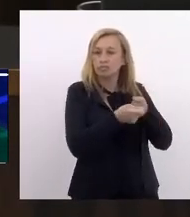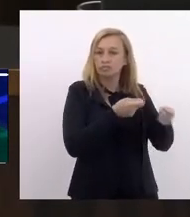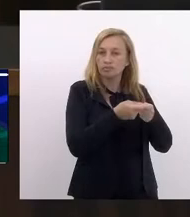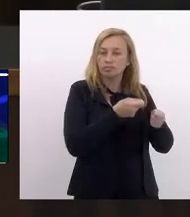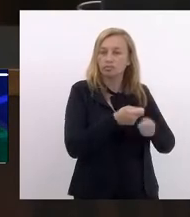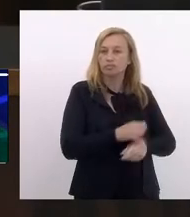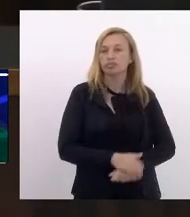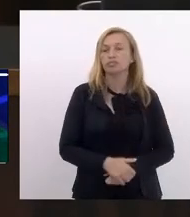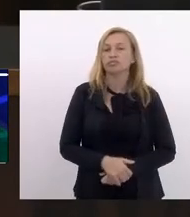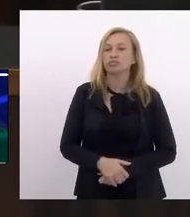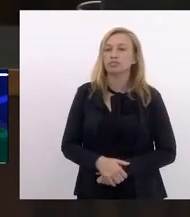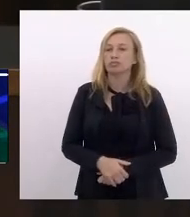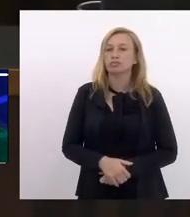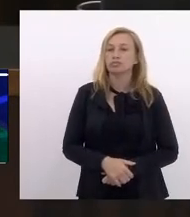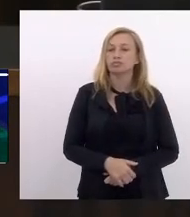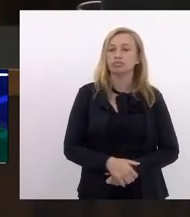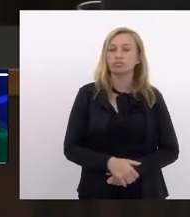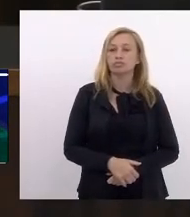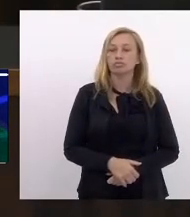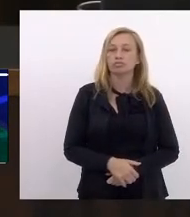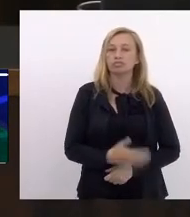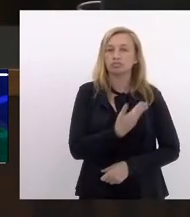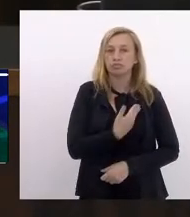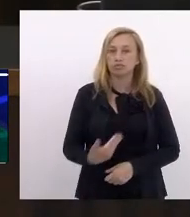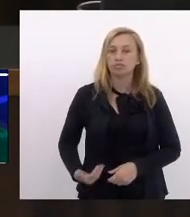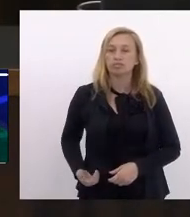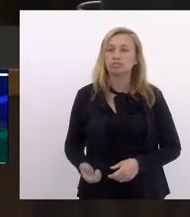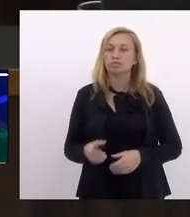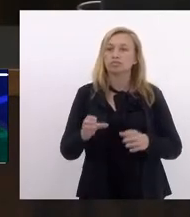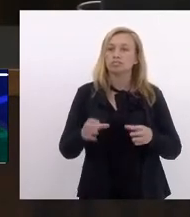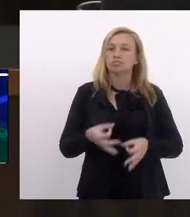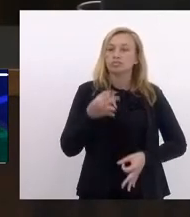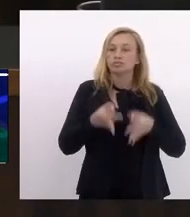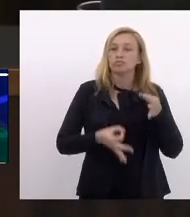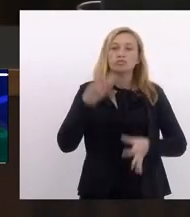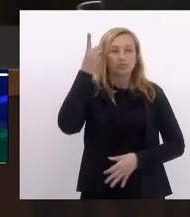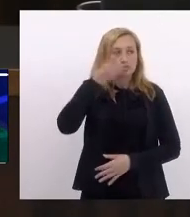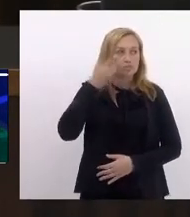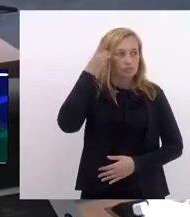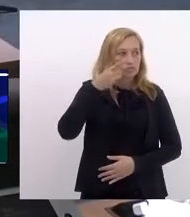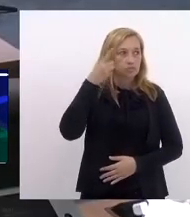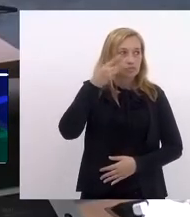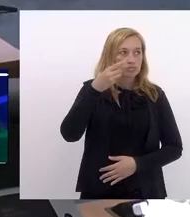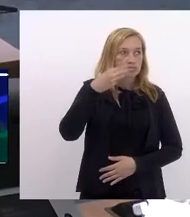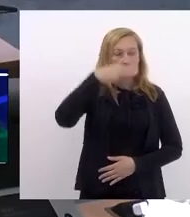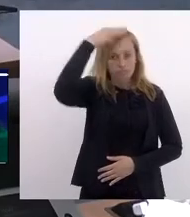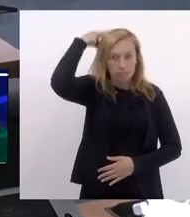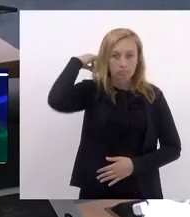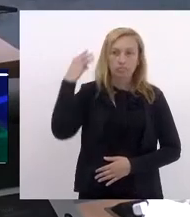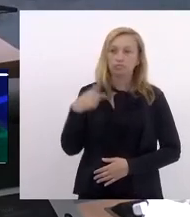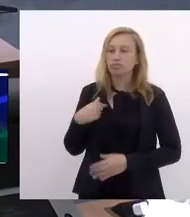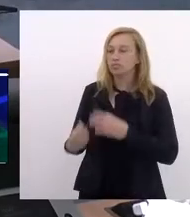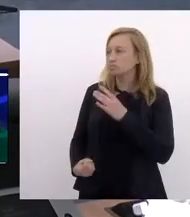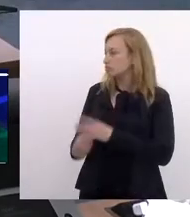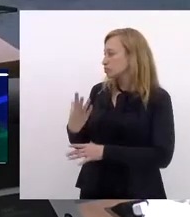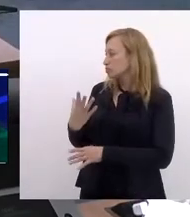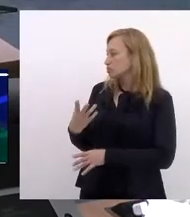Financeira e Controle. Para emitir parecer pela Comissão de Constituição e Justiça, deputado Márcio Pacheco. Eu sou autor,